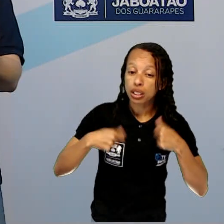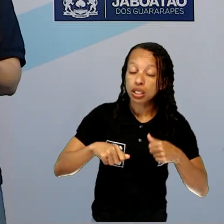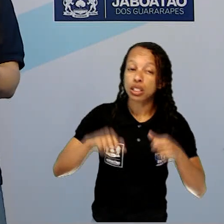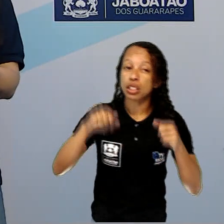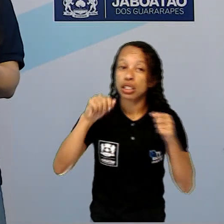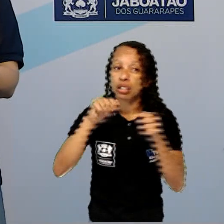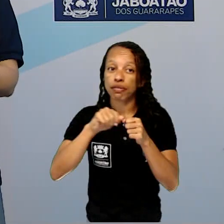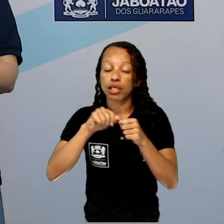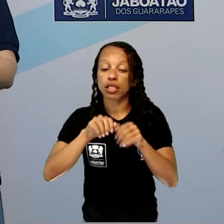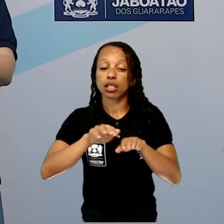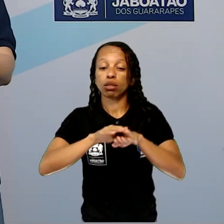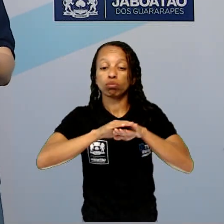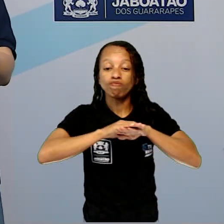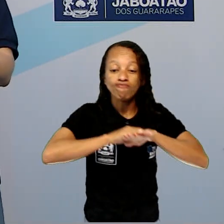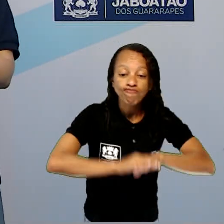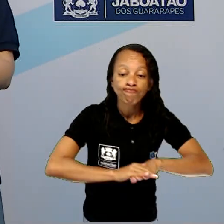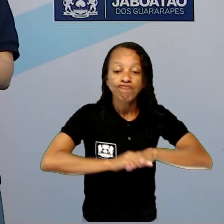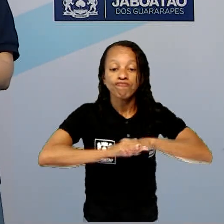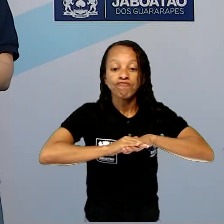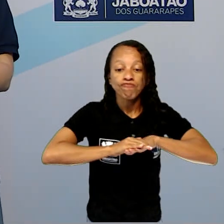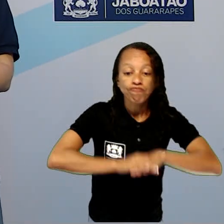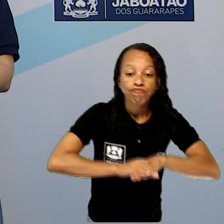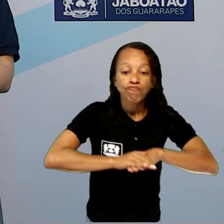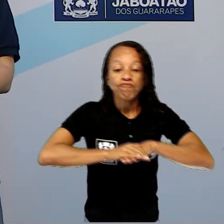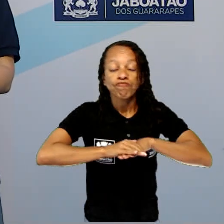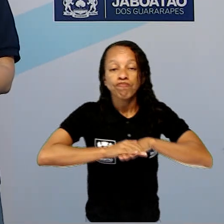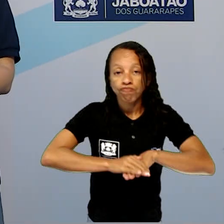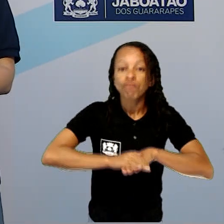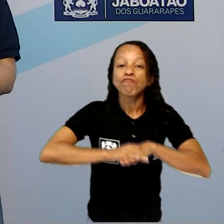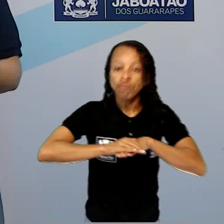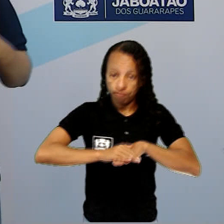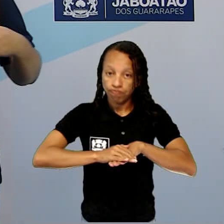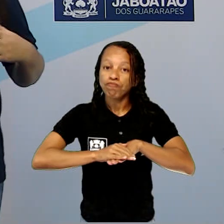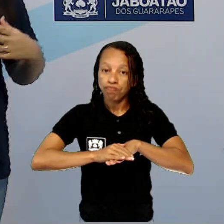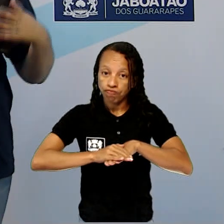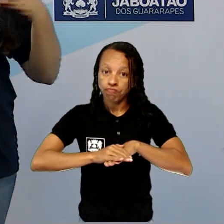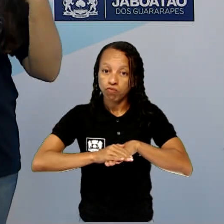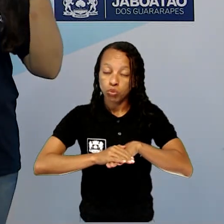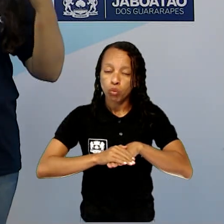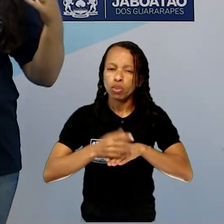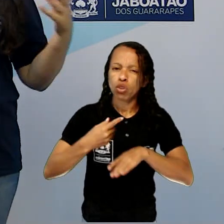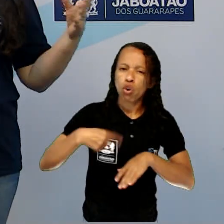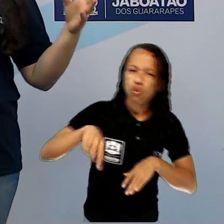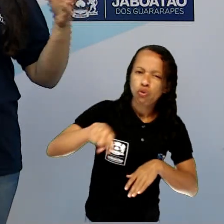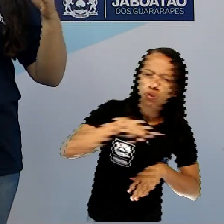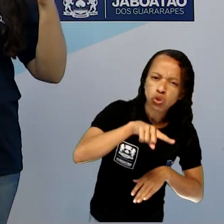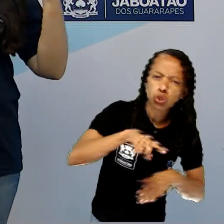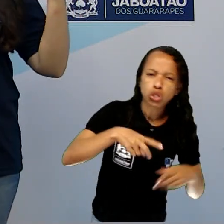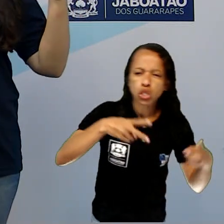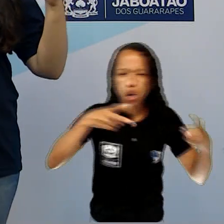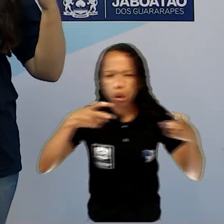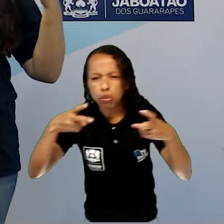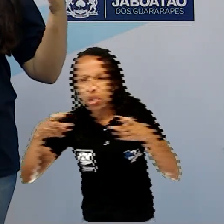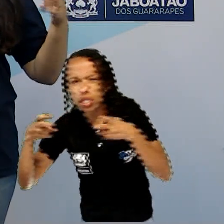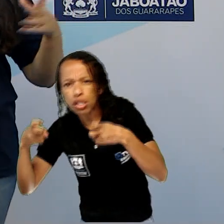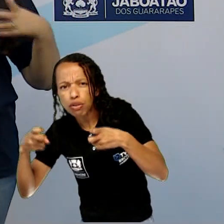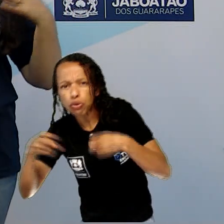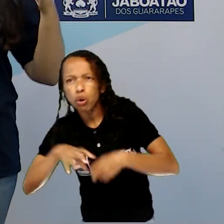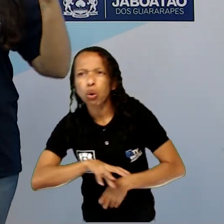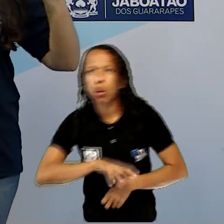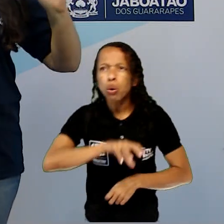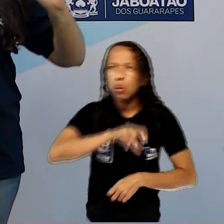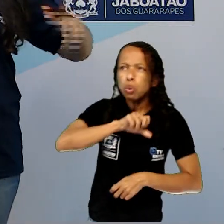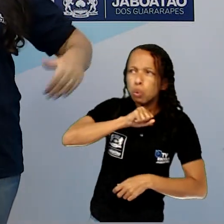você checou o sinal vital, ela não está com o coração muito forte, você está vendo que a pessoa está sem